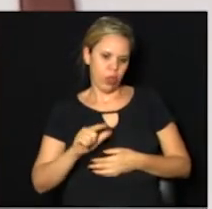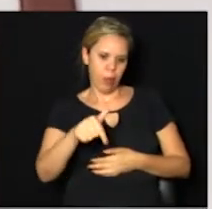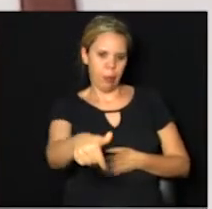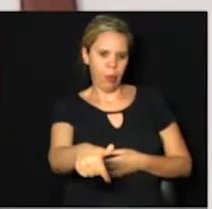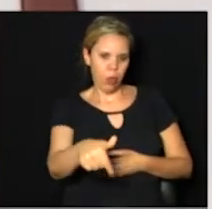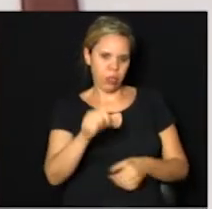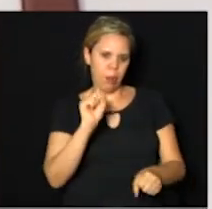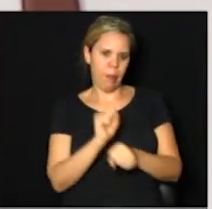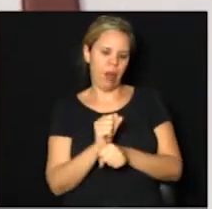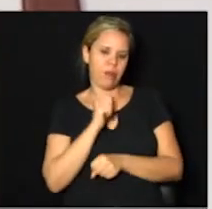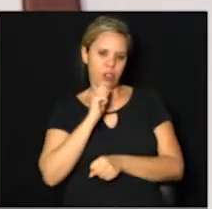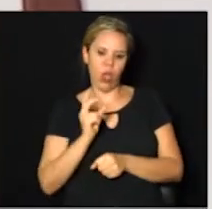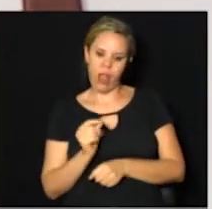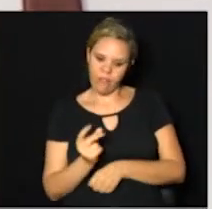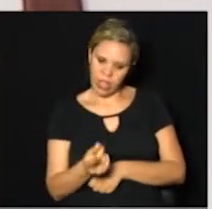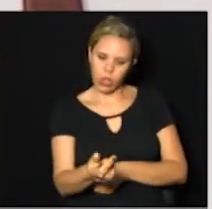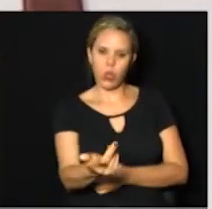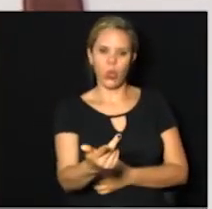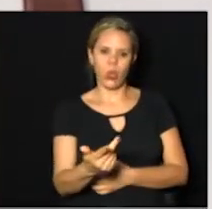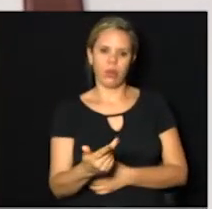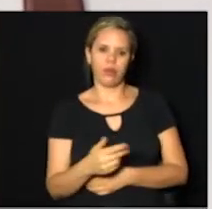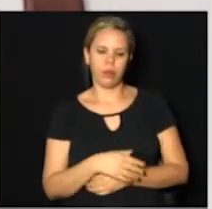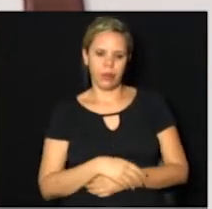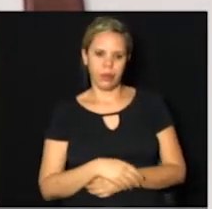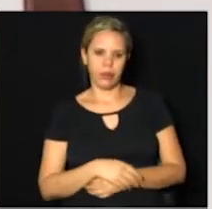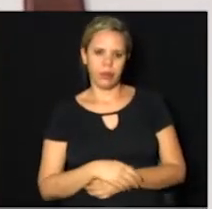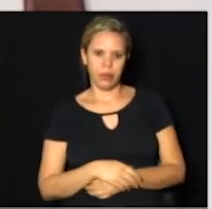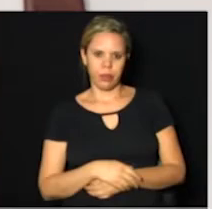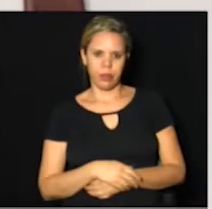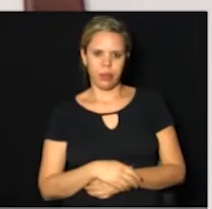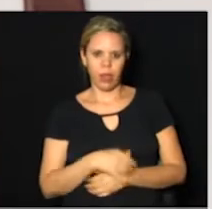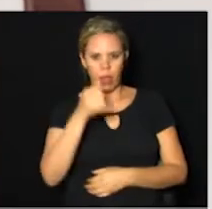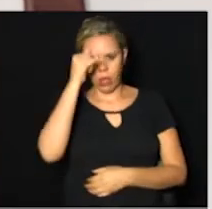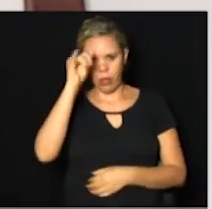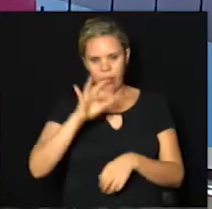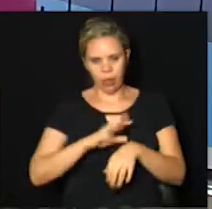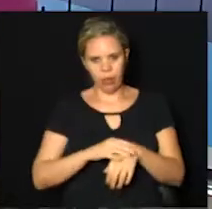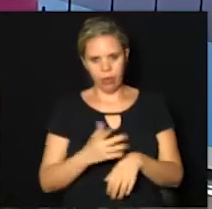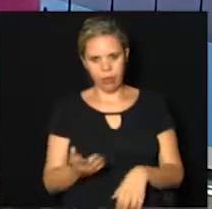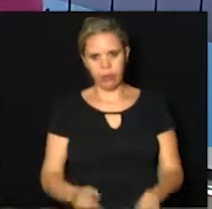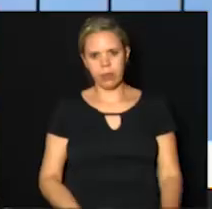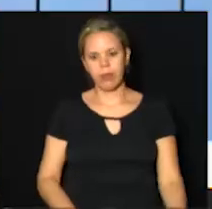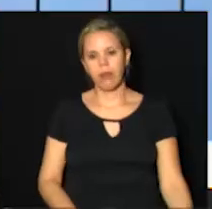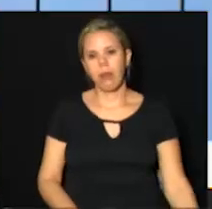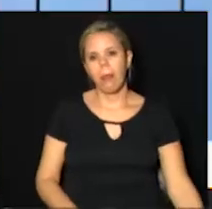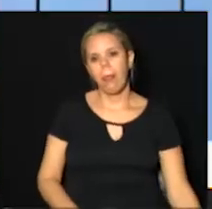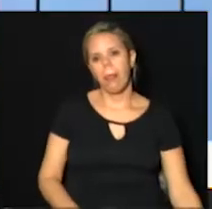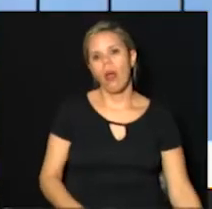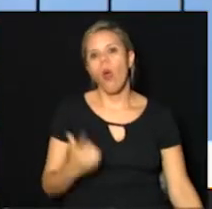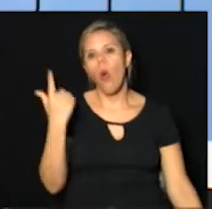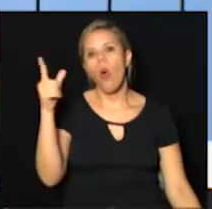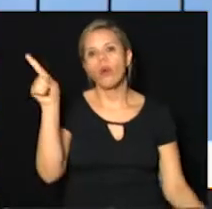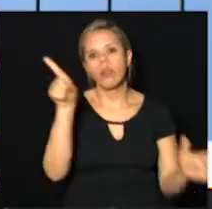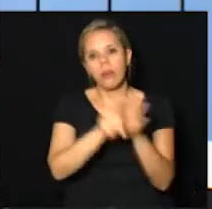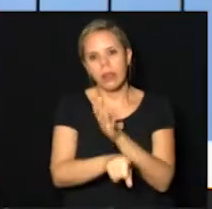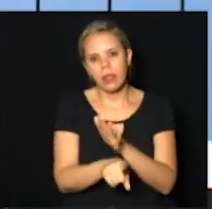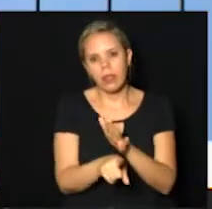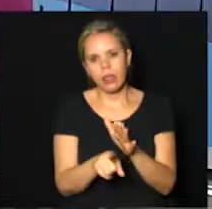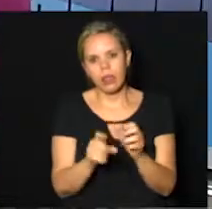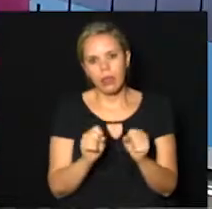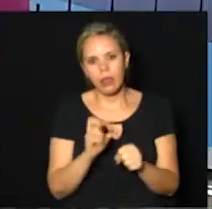vida toda, isso faz diferença. É isso mesmo, e combate doenças também, né? Doutora, tem outra pergunta aqui, a senhora topa